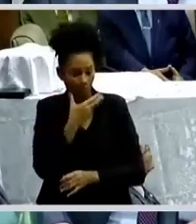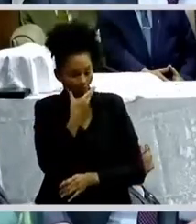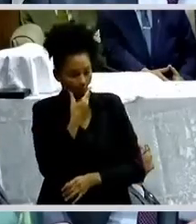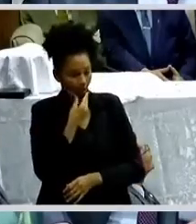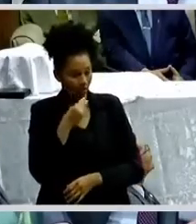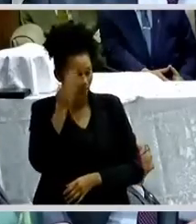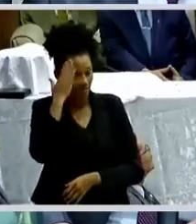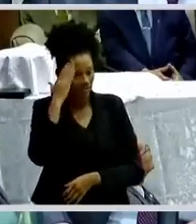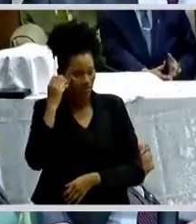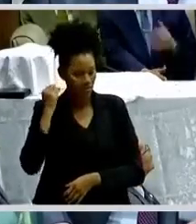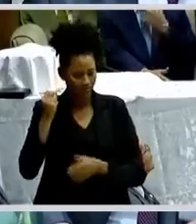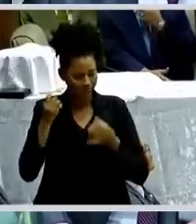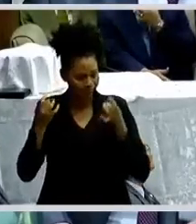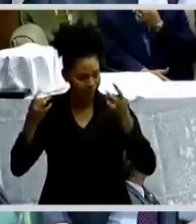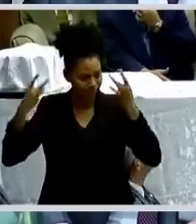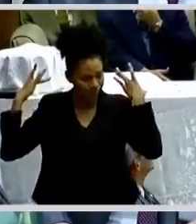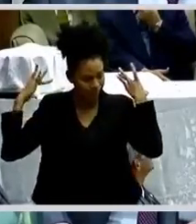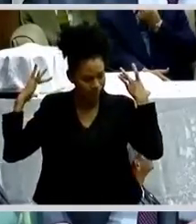dava ouvidos.